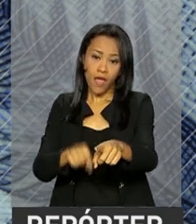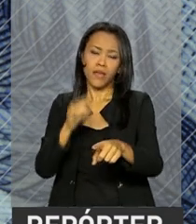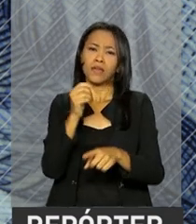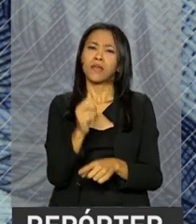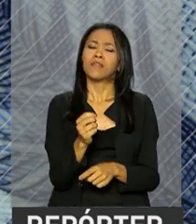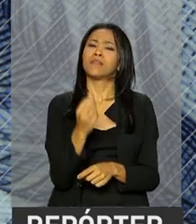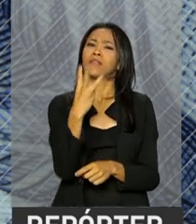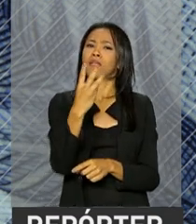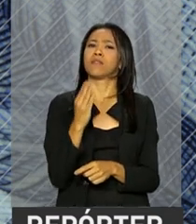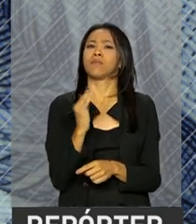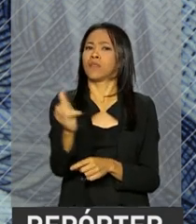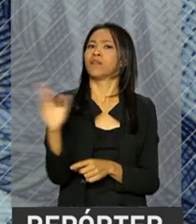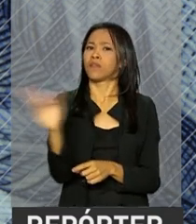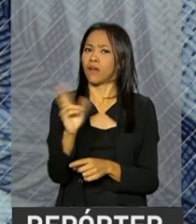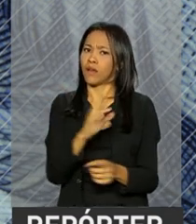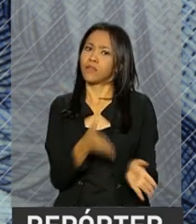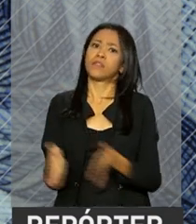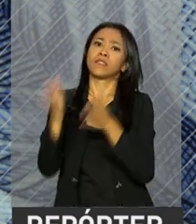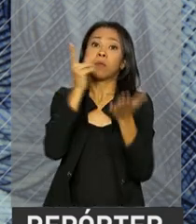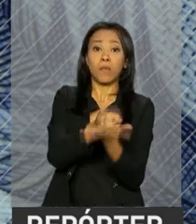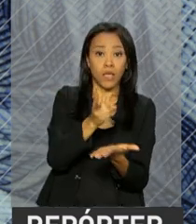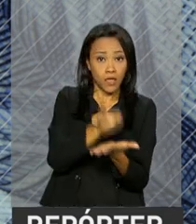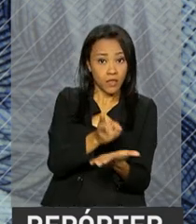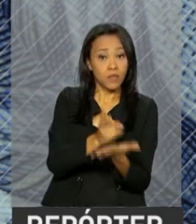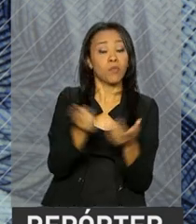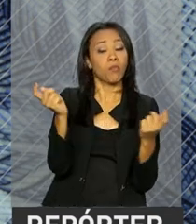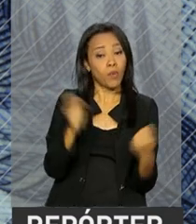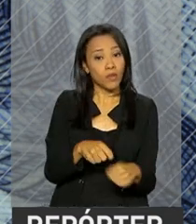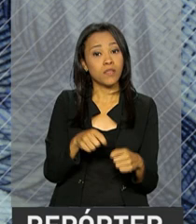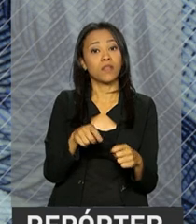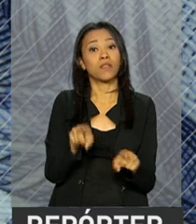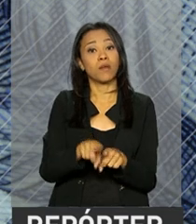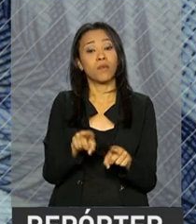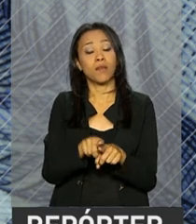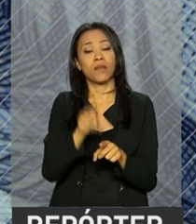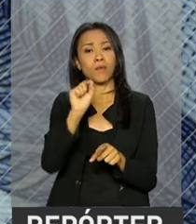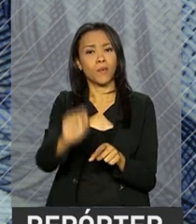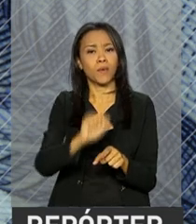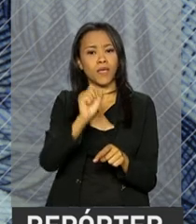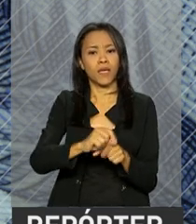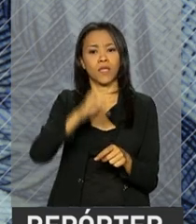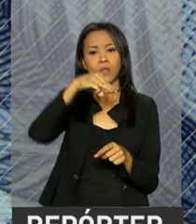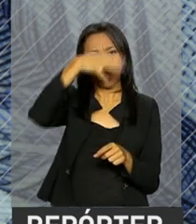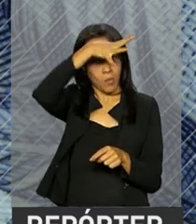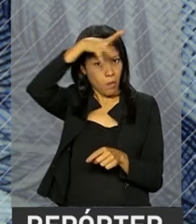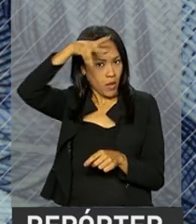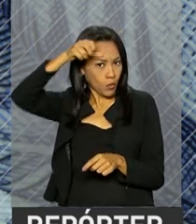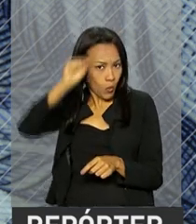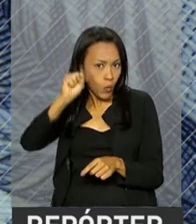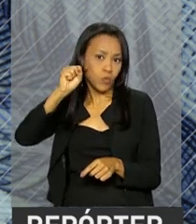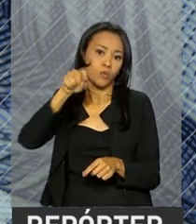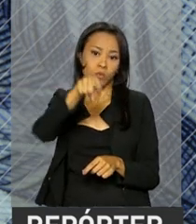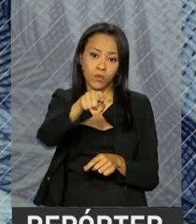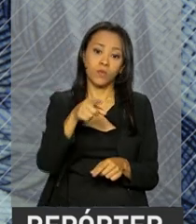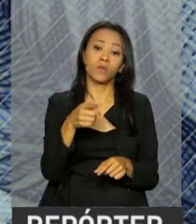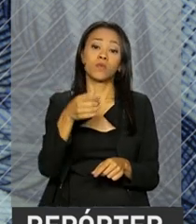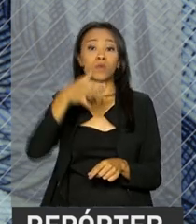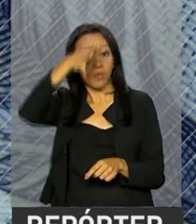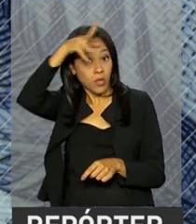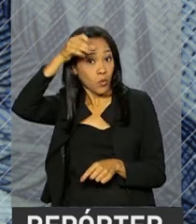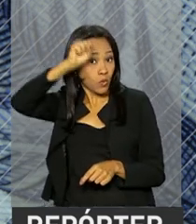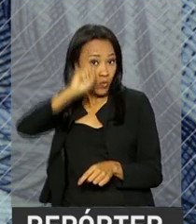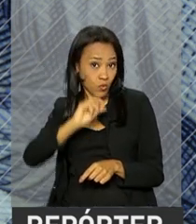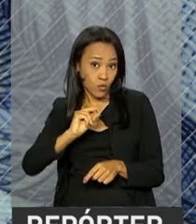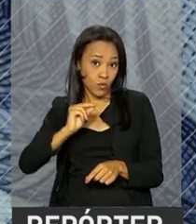3 bilhões deais o mesmo valor pode ser tomado por investidores do Mato Grosso para o Mato Grosso do Sul